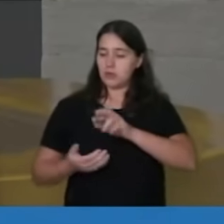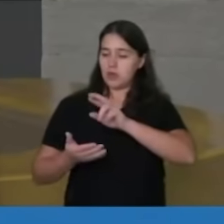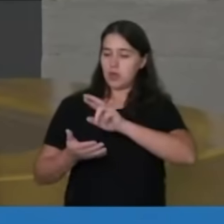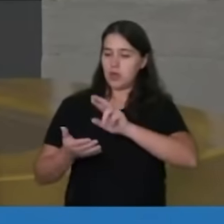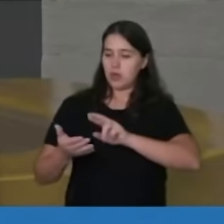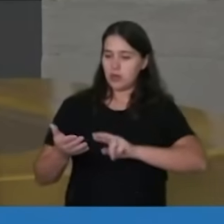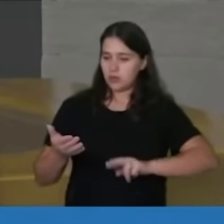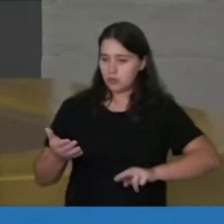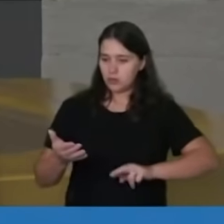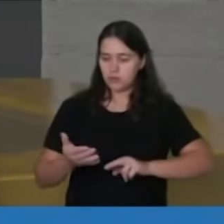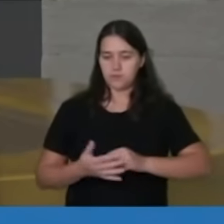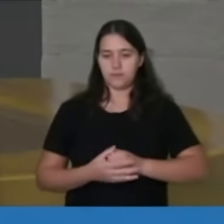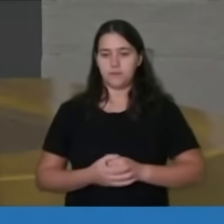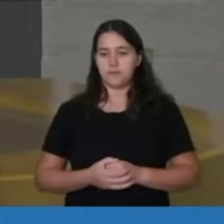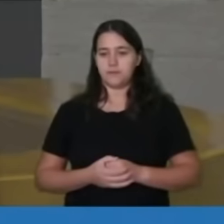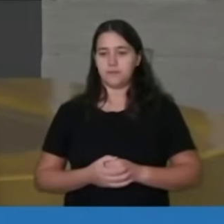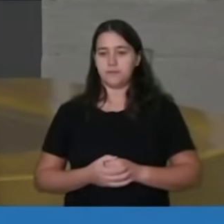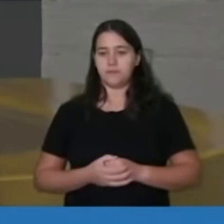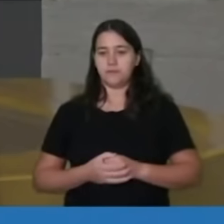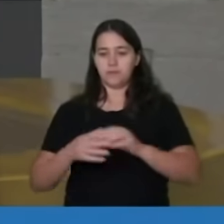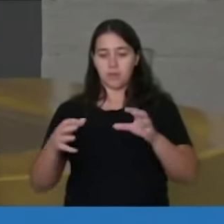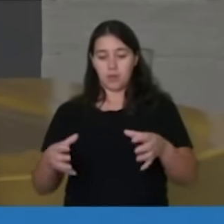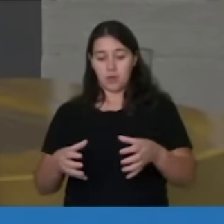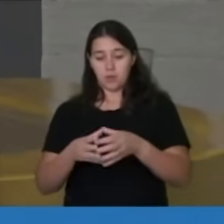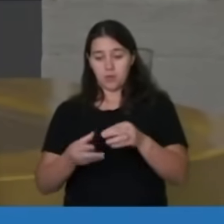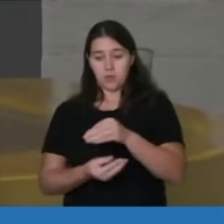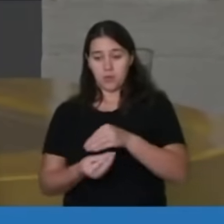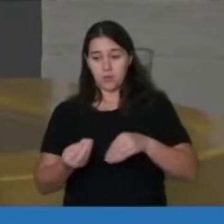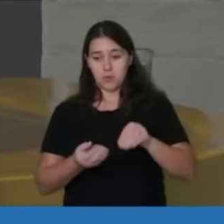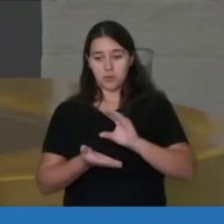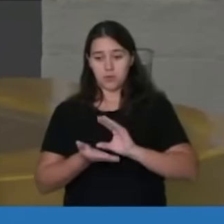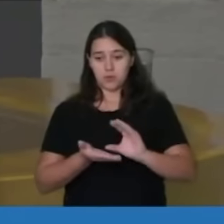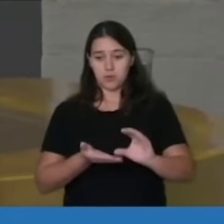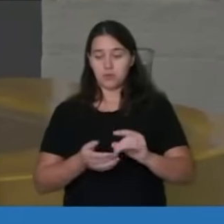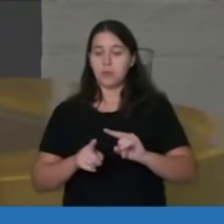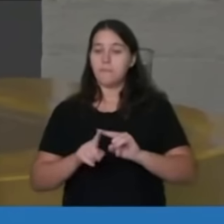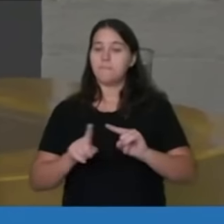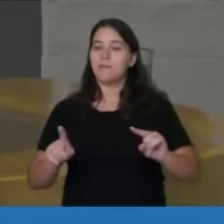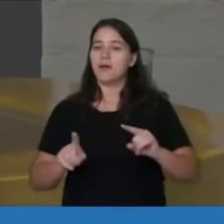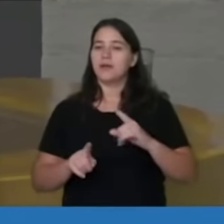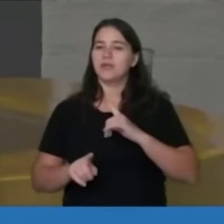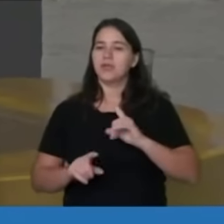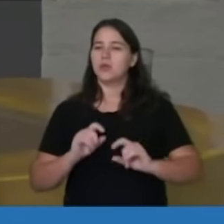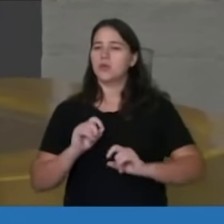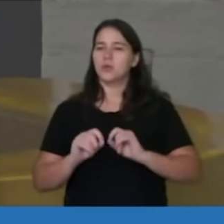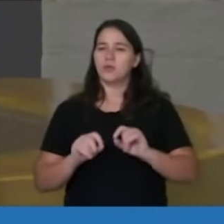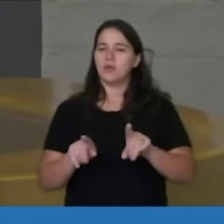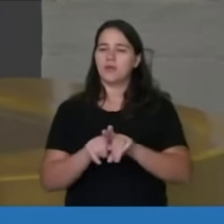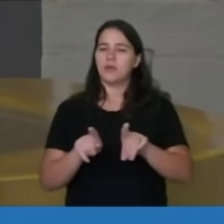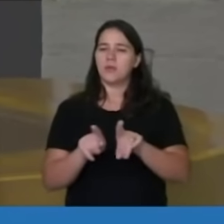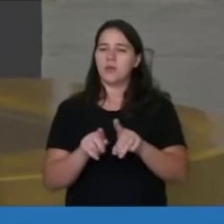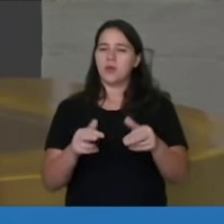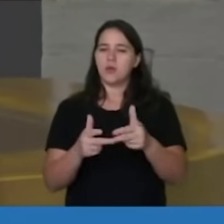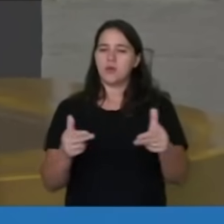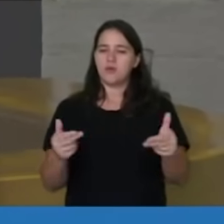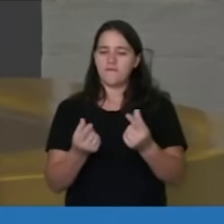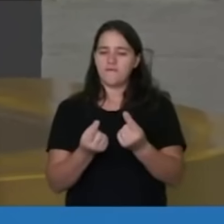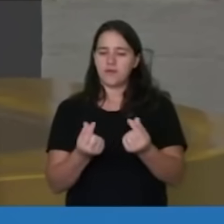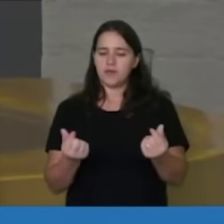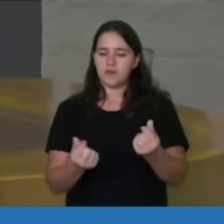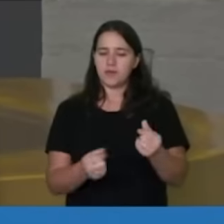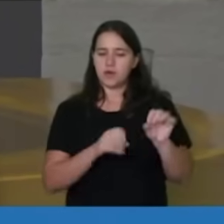aqui, na Comissão Mista de Orçamento, mas tratam de encargos financeiros, educação,